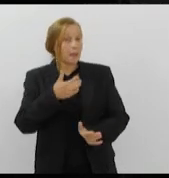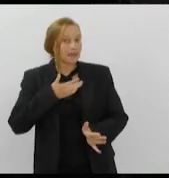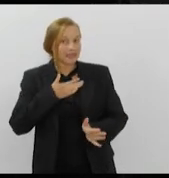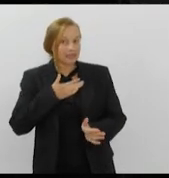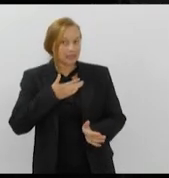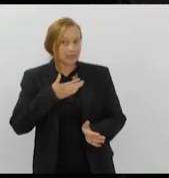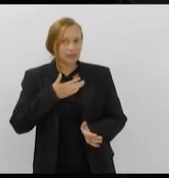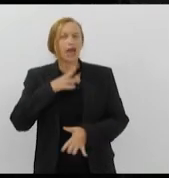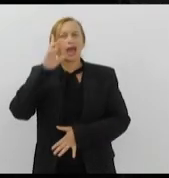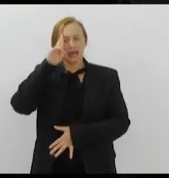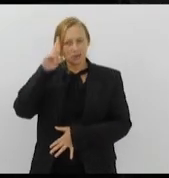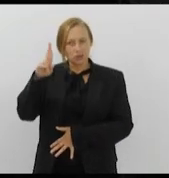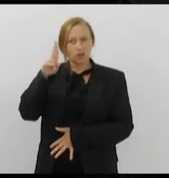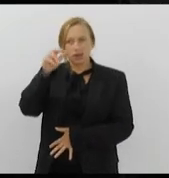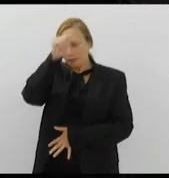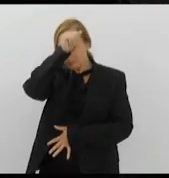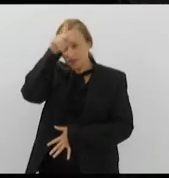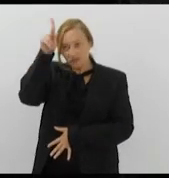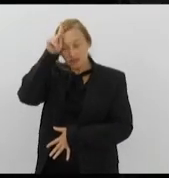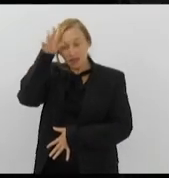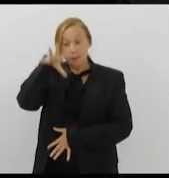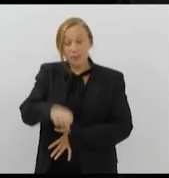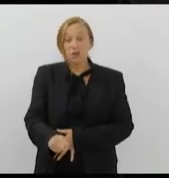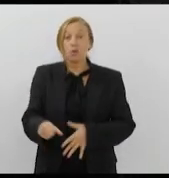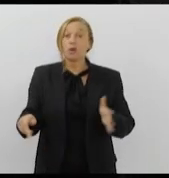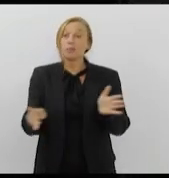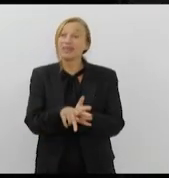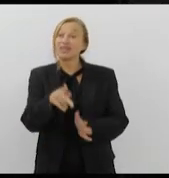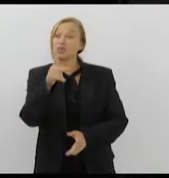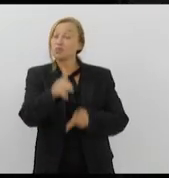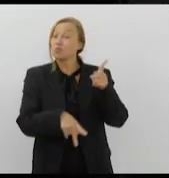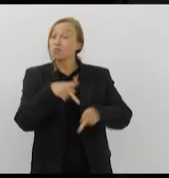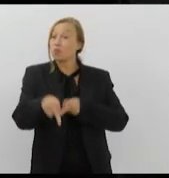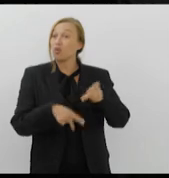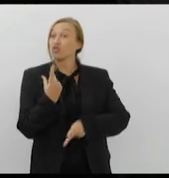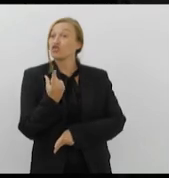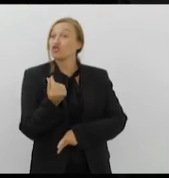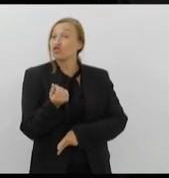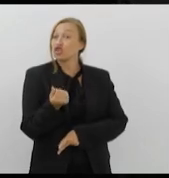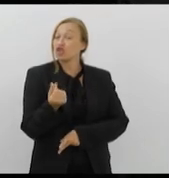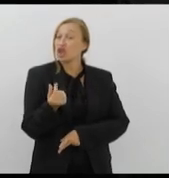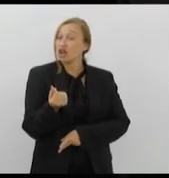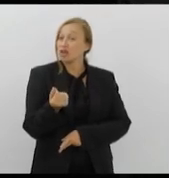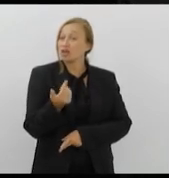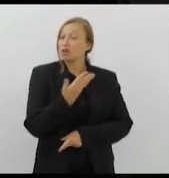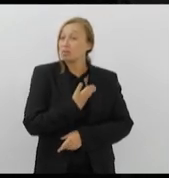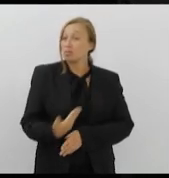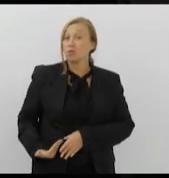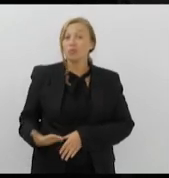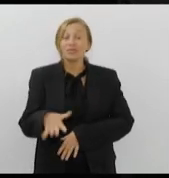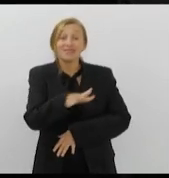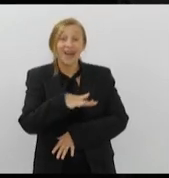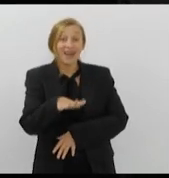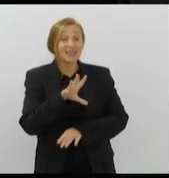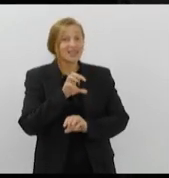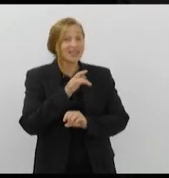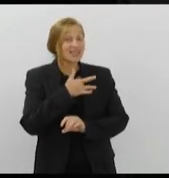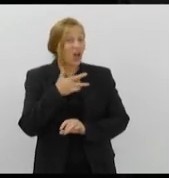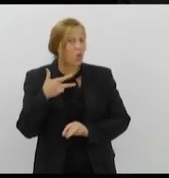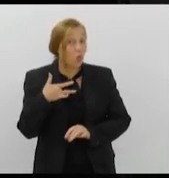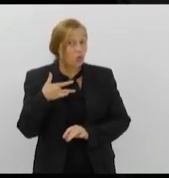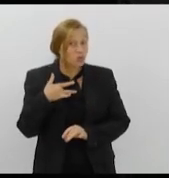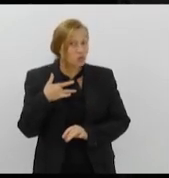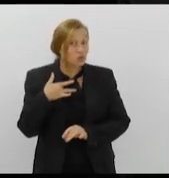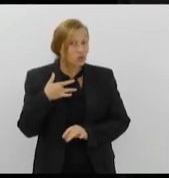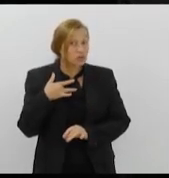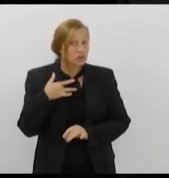A senhora prefeita botou a mão no que é do povo. Dinheiro público. Dinheiro de saúde. E aqui, sem